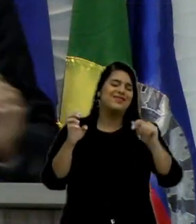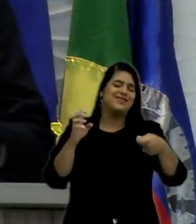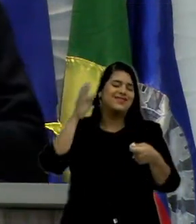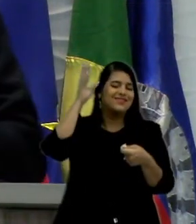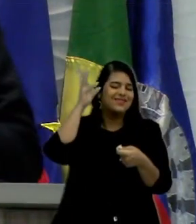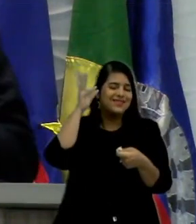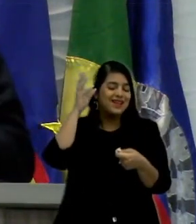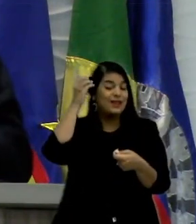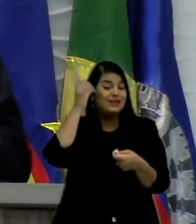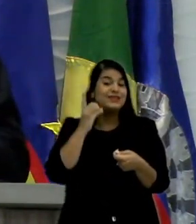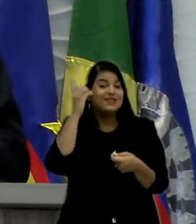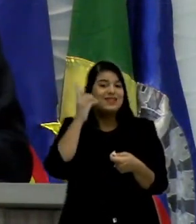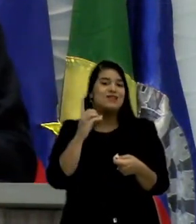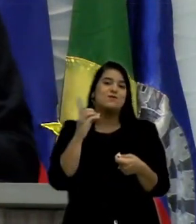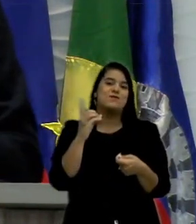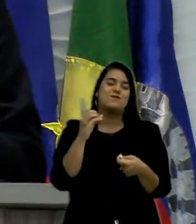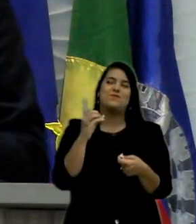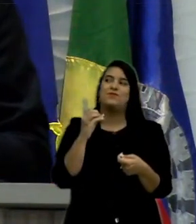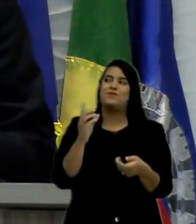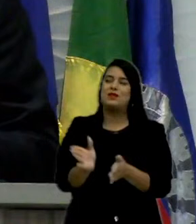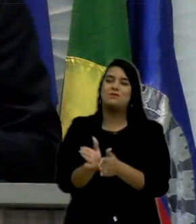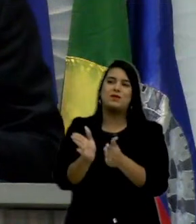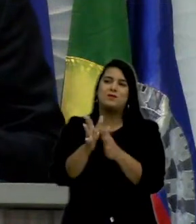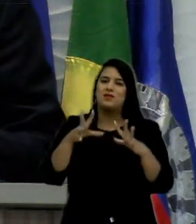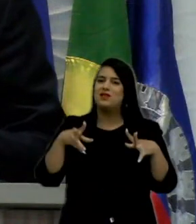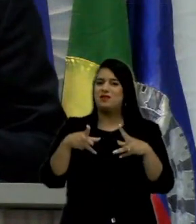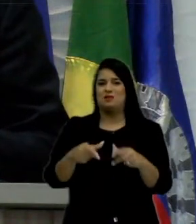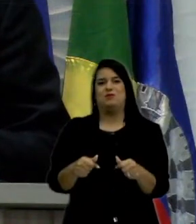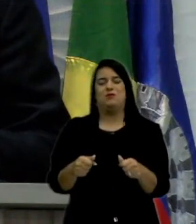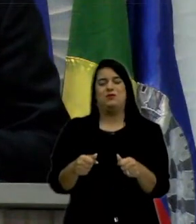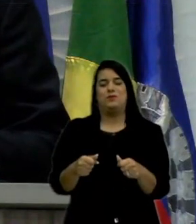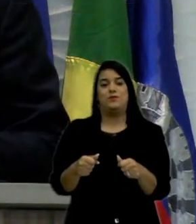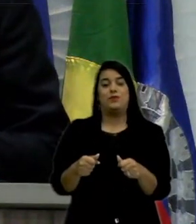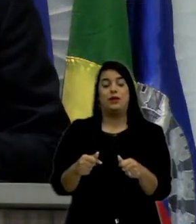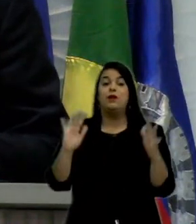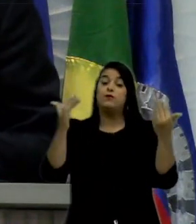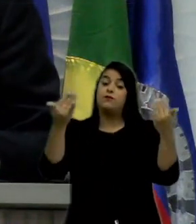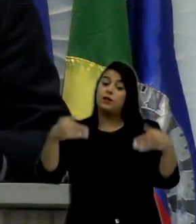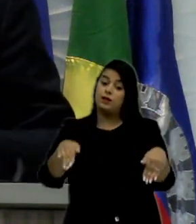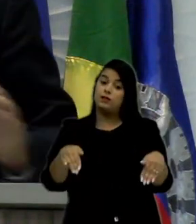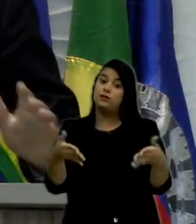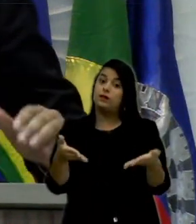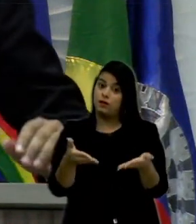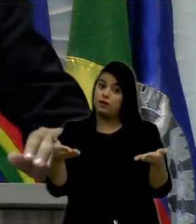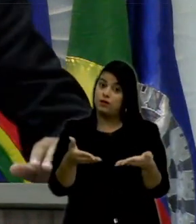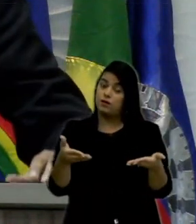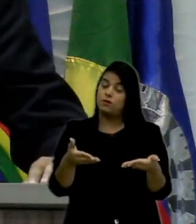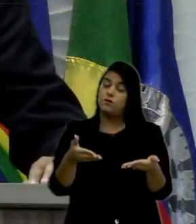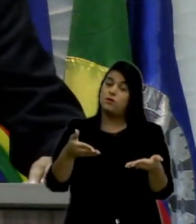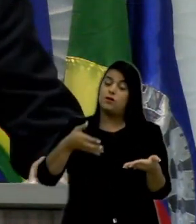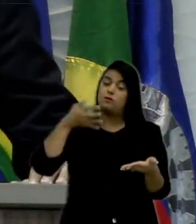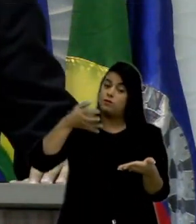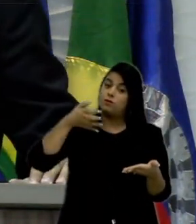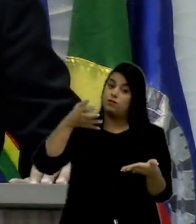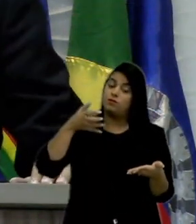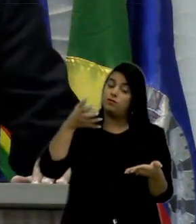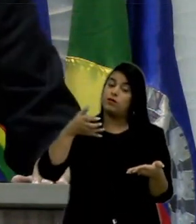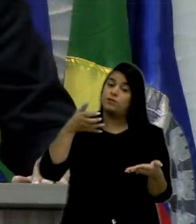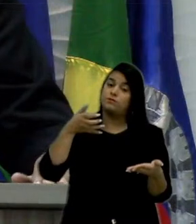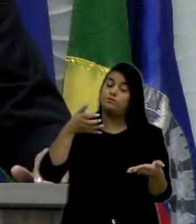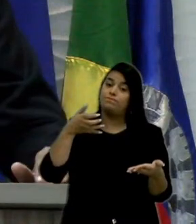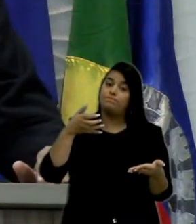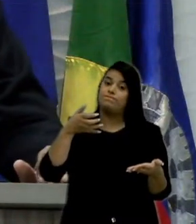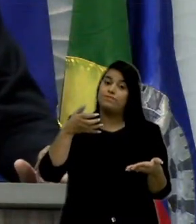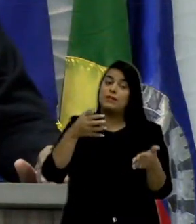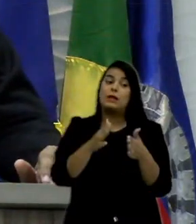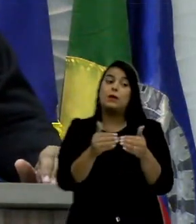para finalizar aqui meu discurso, venho aqui pedir também a